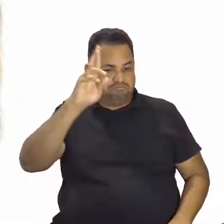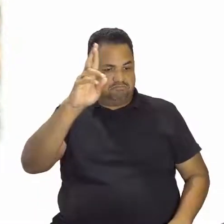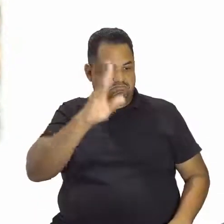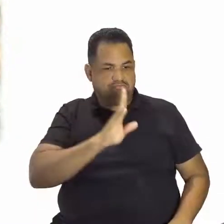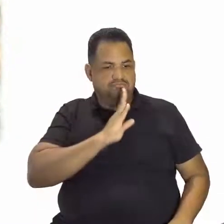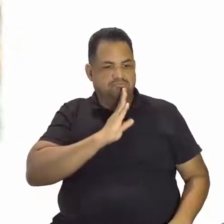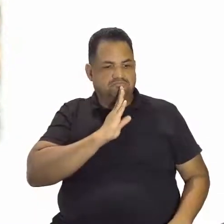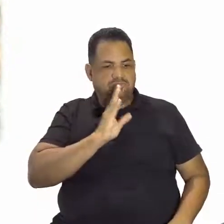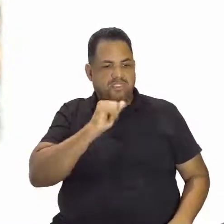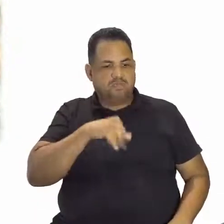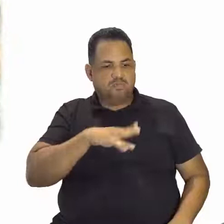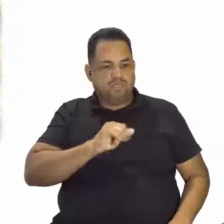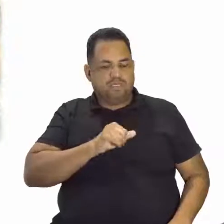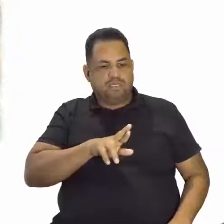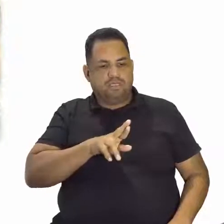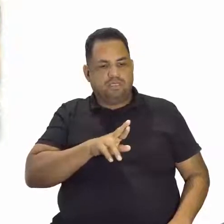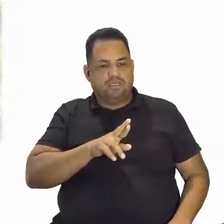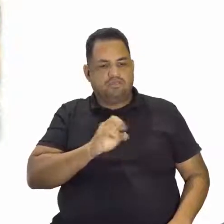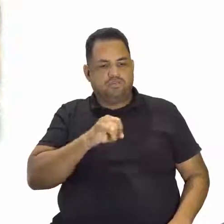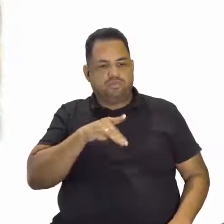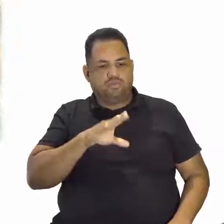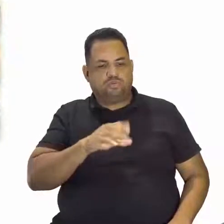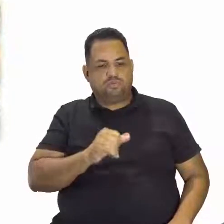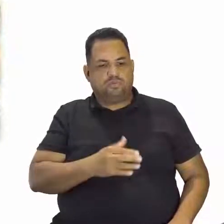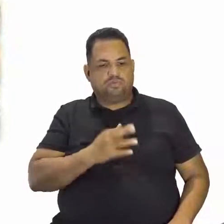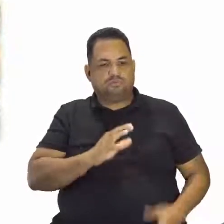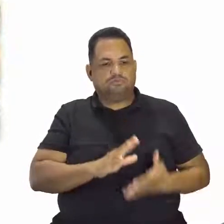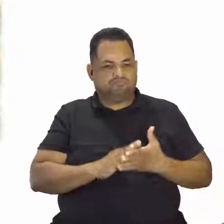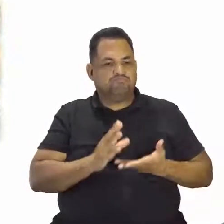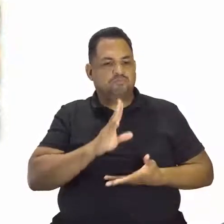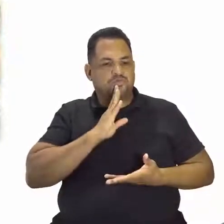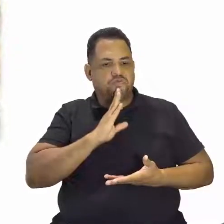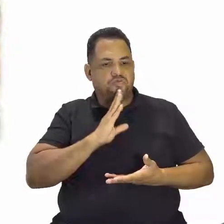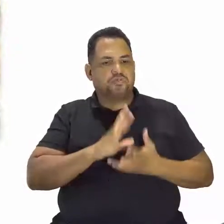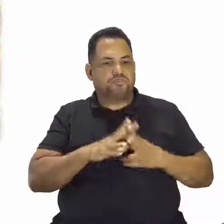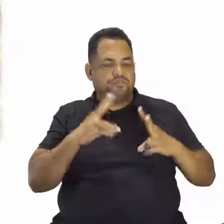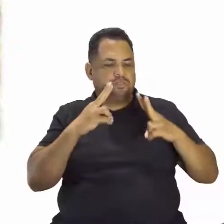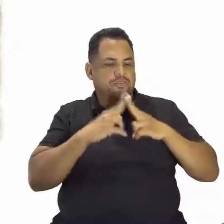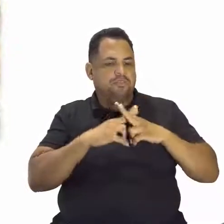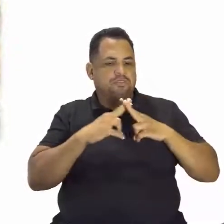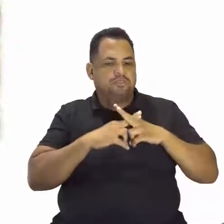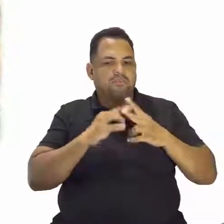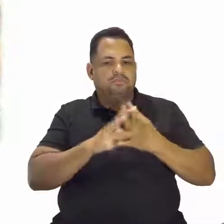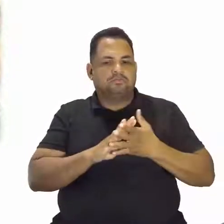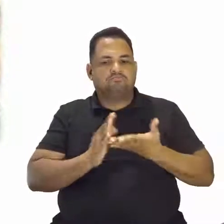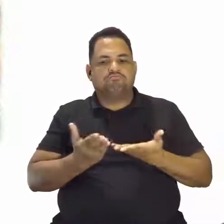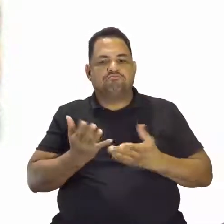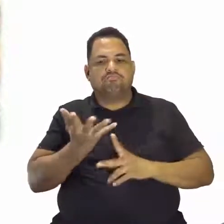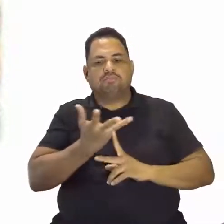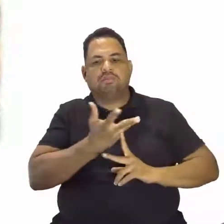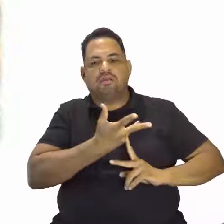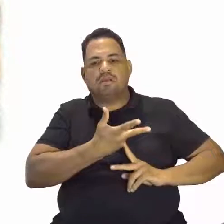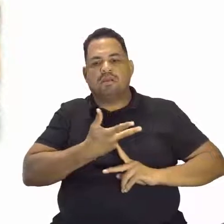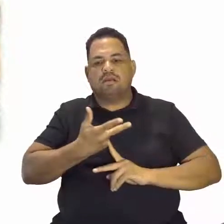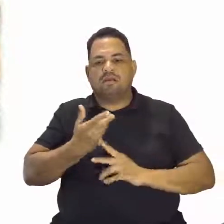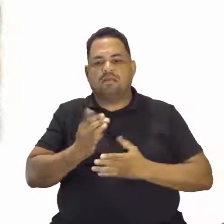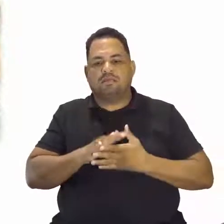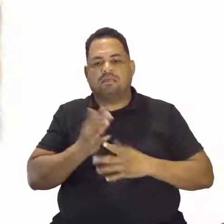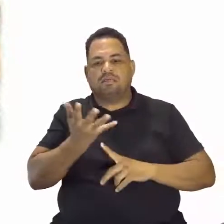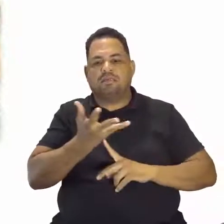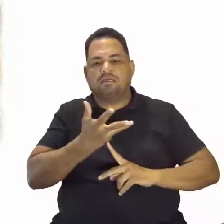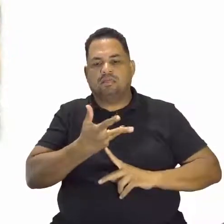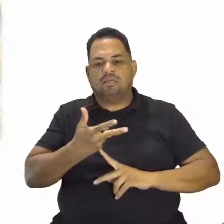tive a oportunidade de conhecer o Almi na universidade. E aqui é o artesanato caritiano. Não sei se vocês já tiveram